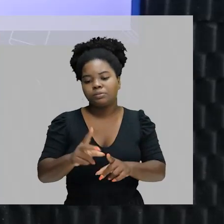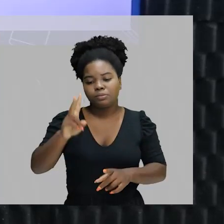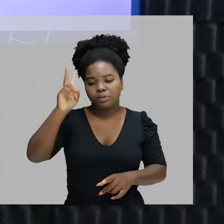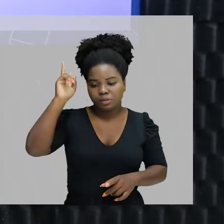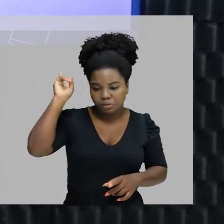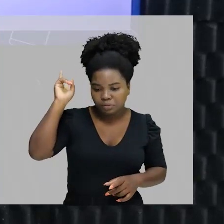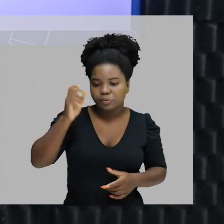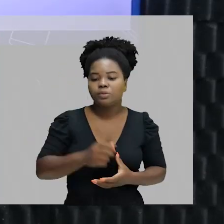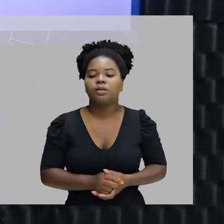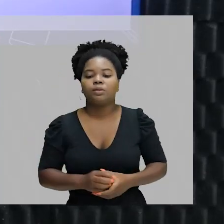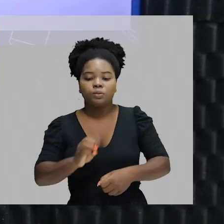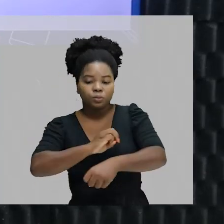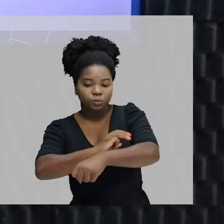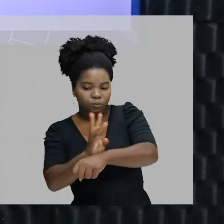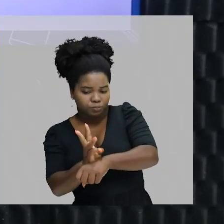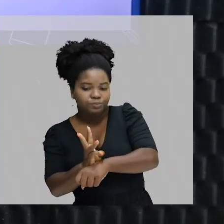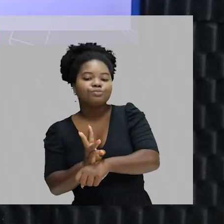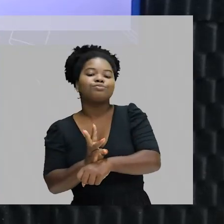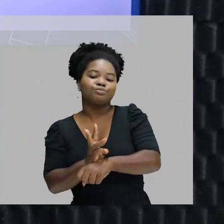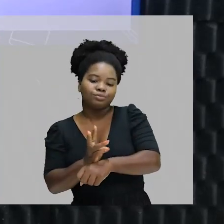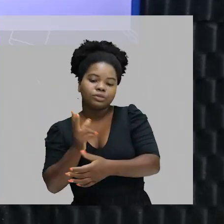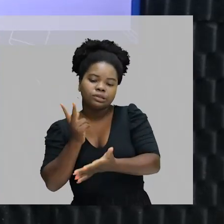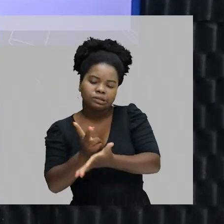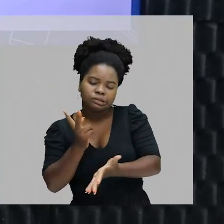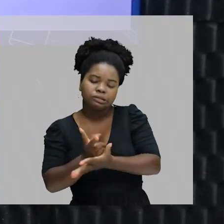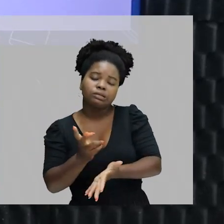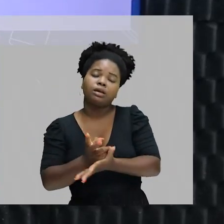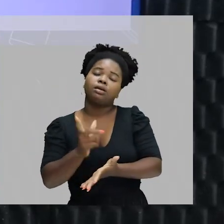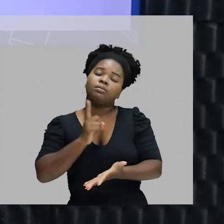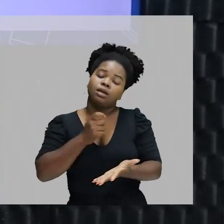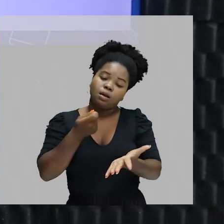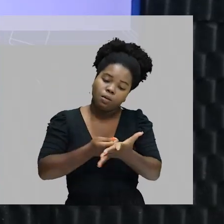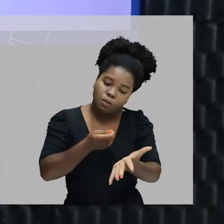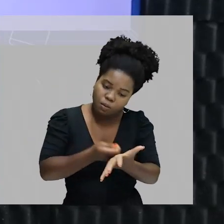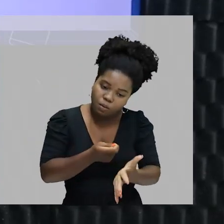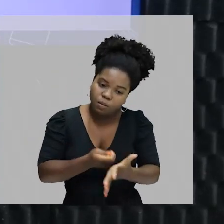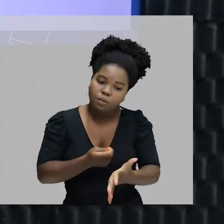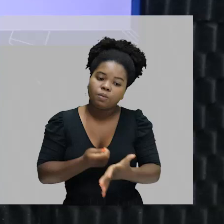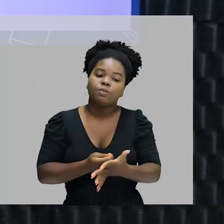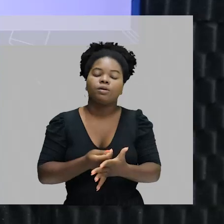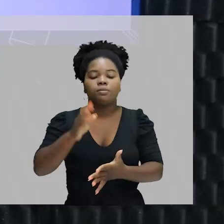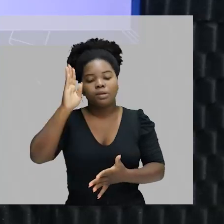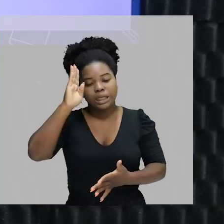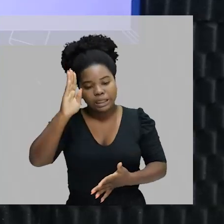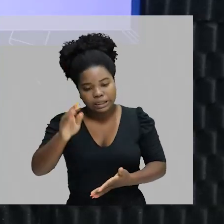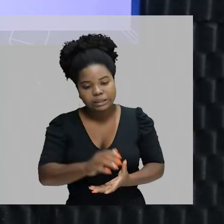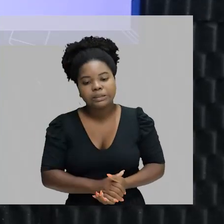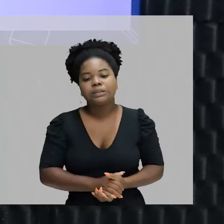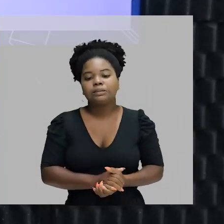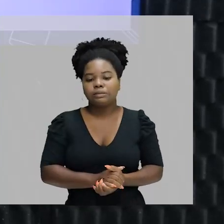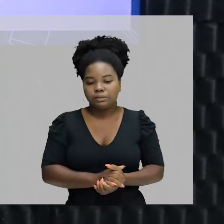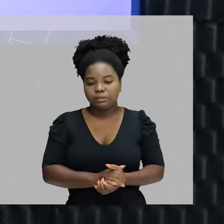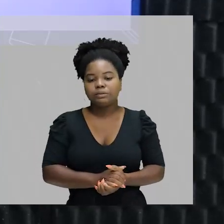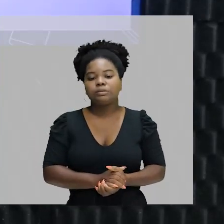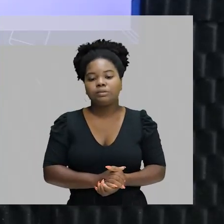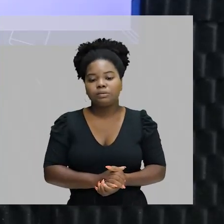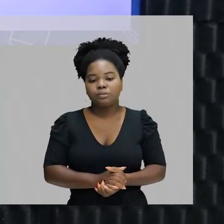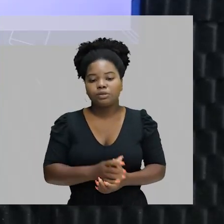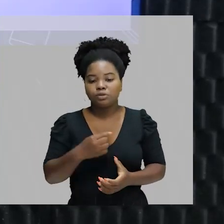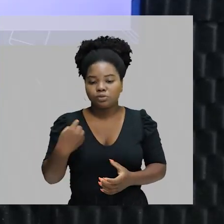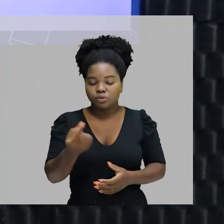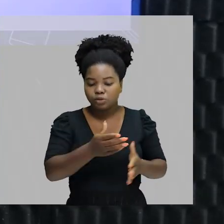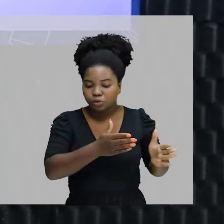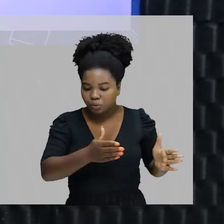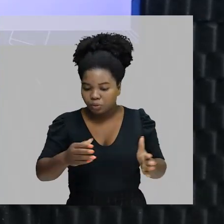vestibular local, para o vestibular da UEMA, que ela é constantemente cobrada, tá certo? Principalmente aos desdobramentos do nosso processo